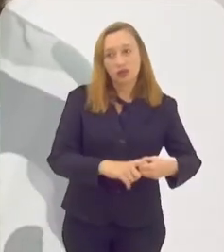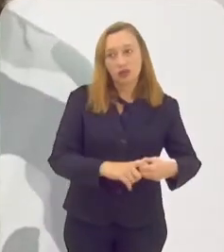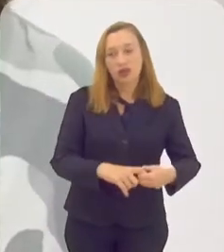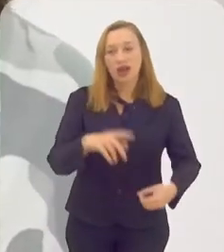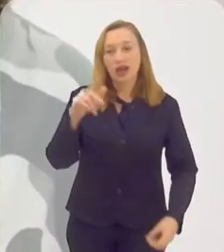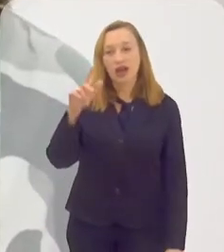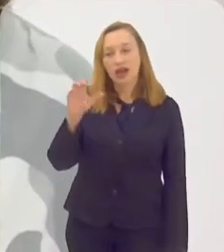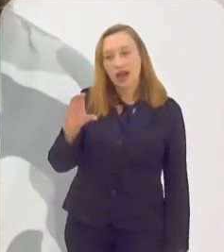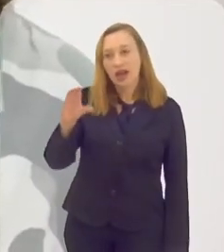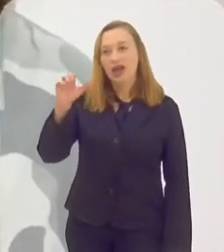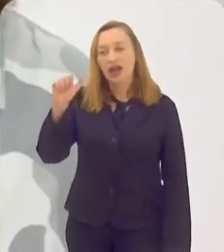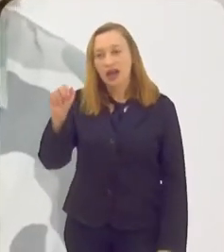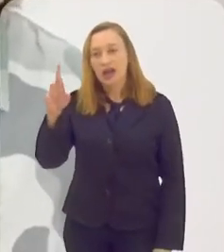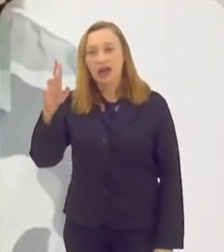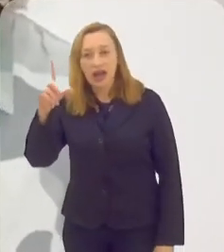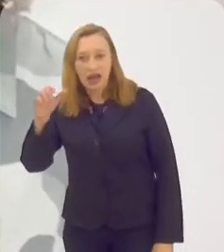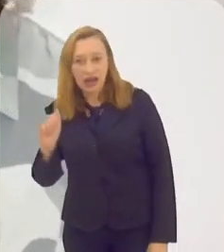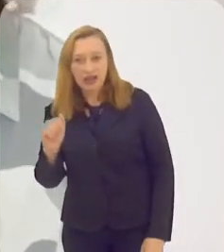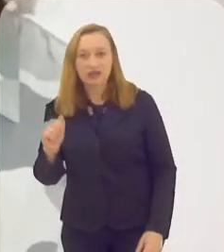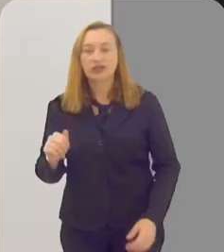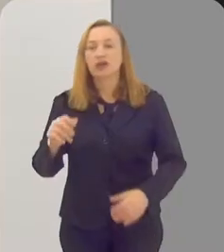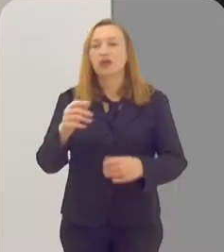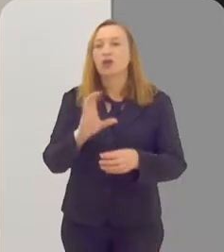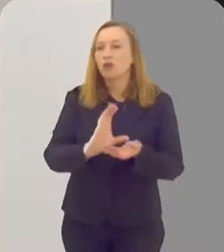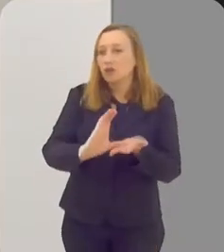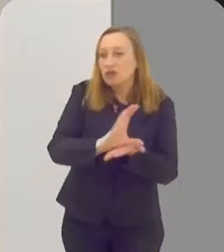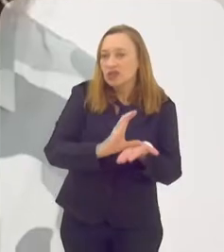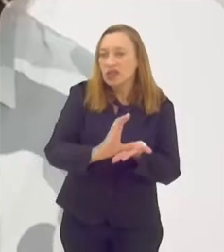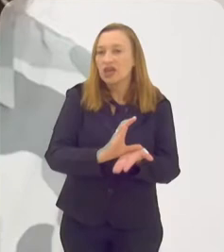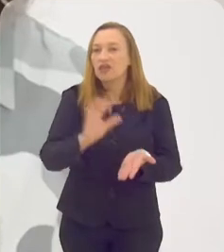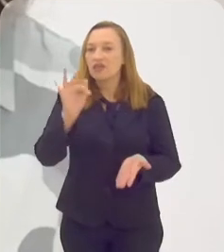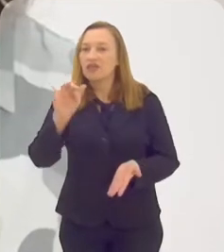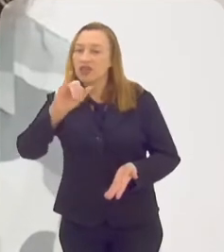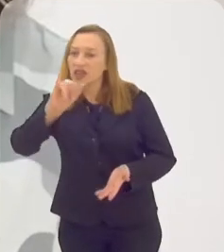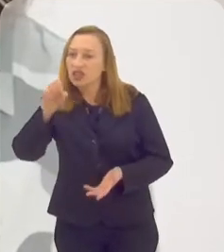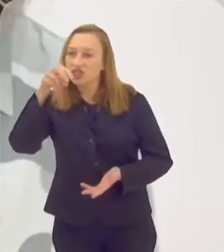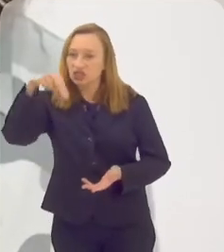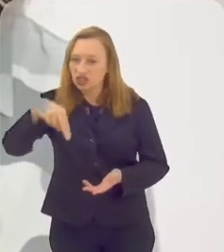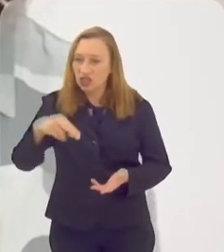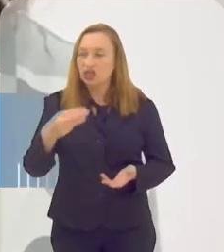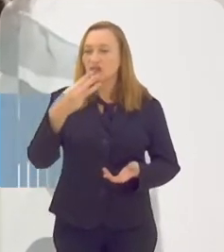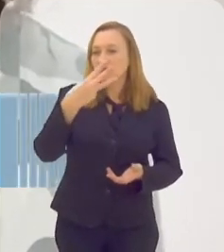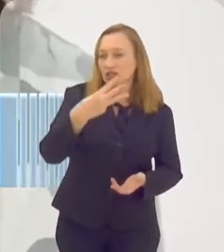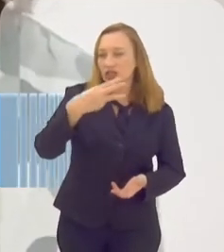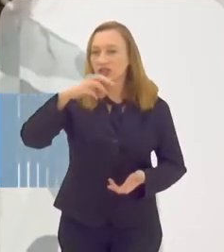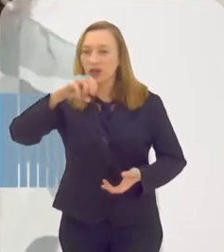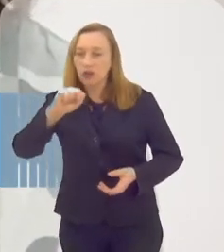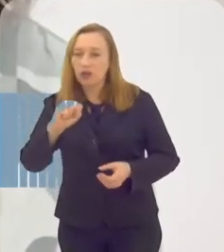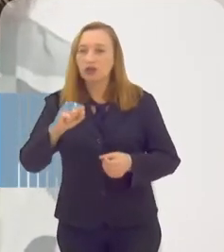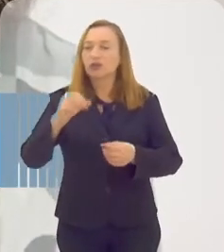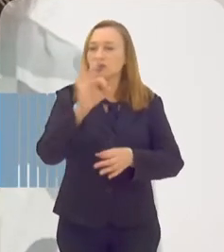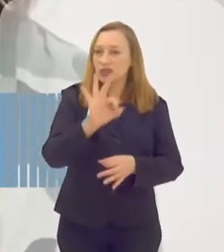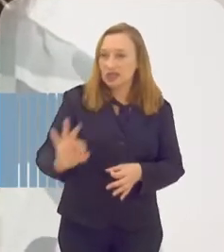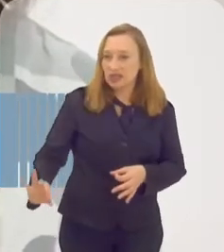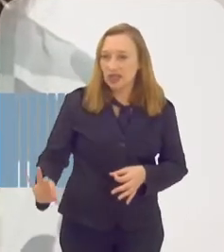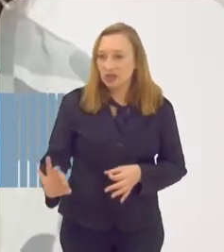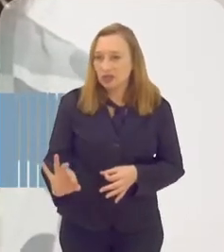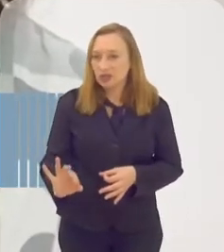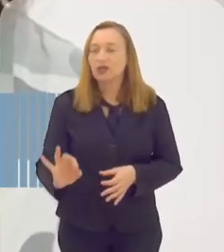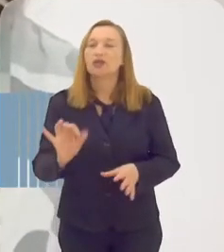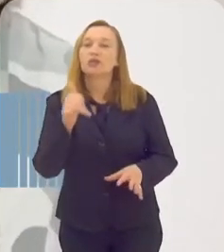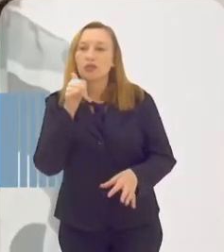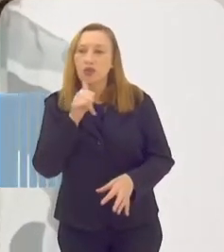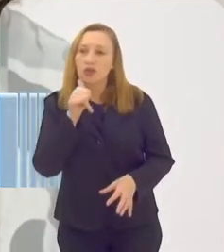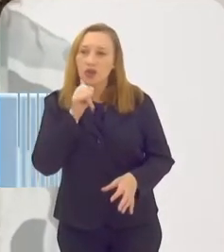Estamos de volta com Carla Pinheiro para falar sobre o Conselho Firjan de Mulheres. Atualmente, 38% dos cargos de liderança no Brasil